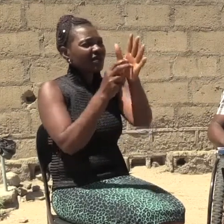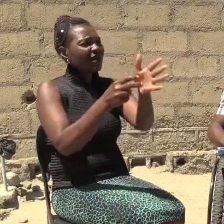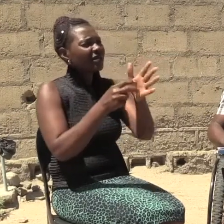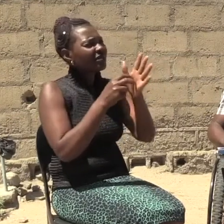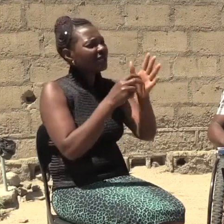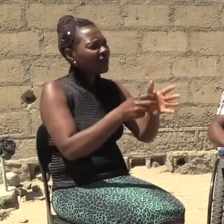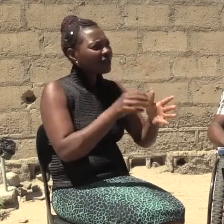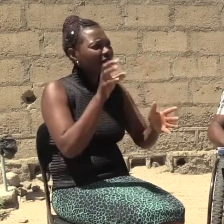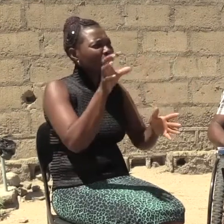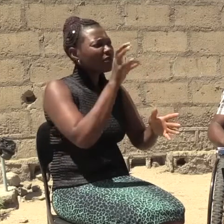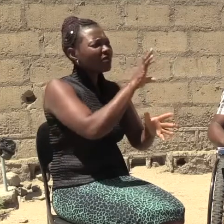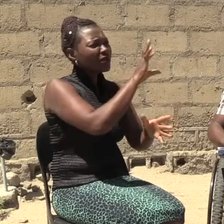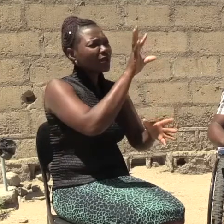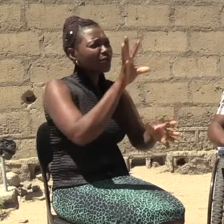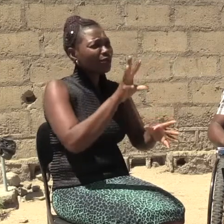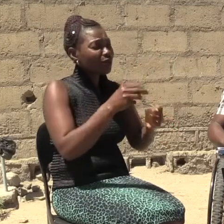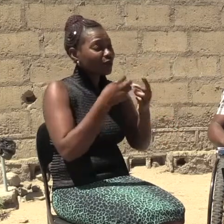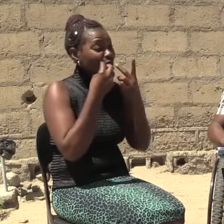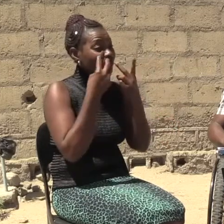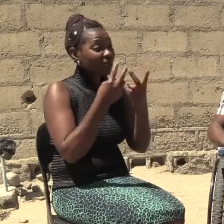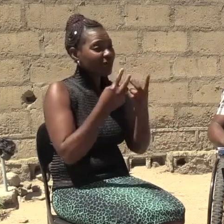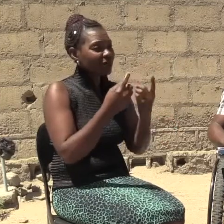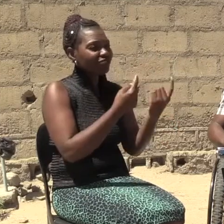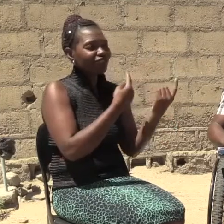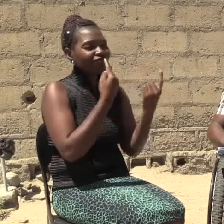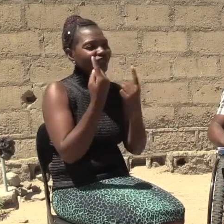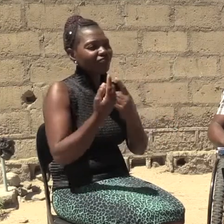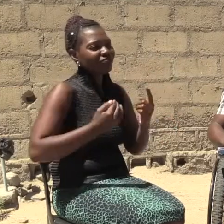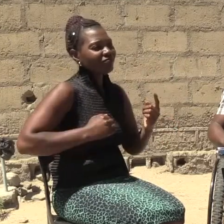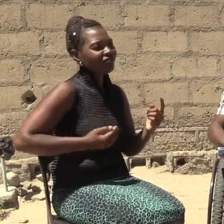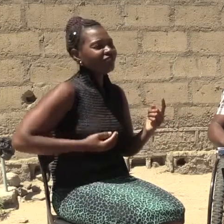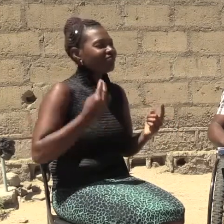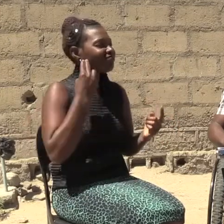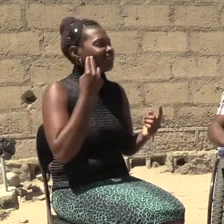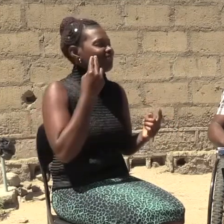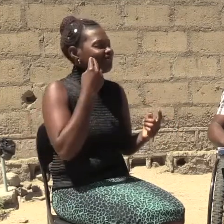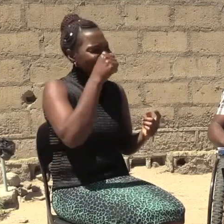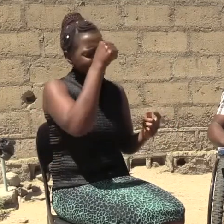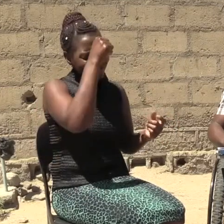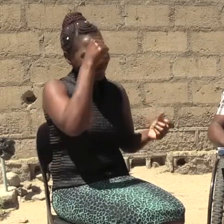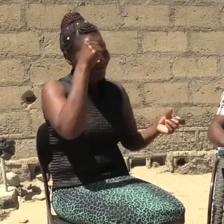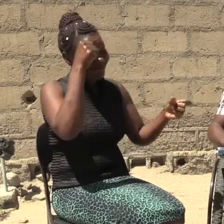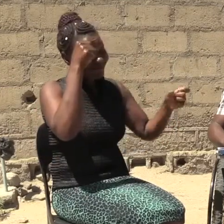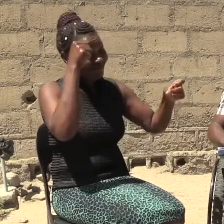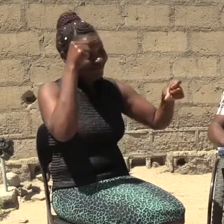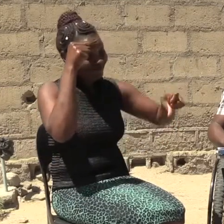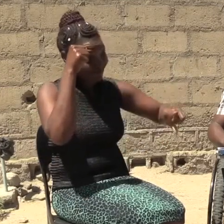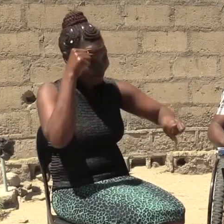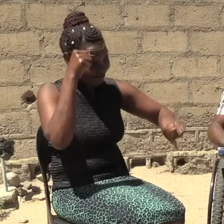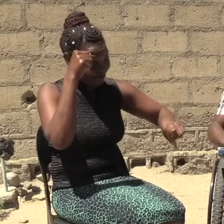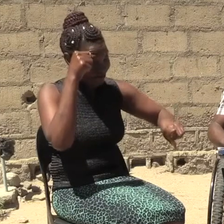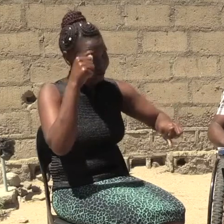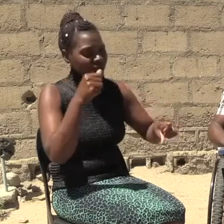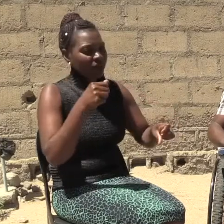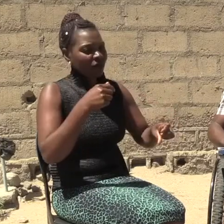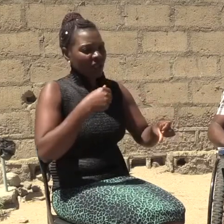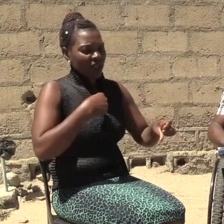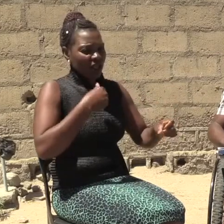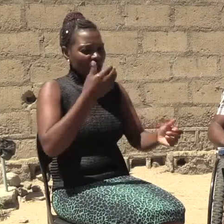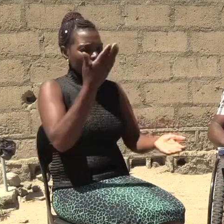de Moçambique. Assumo. E durante o trabalho que fazia pelas províncias do país, fui vendo que as